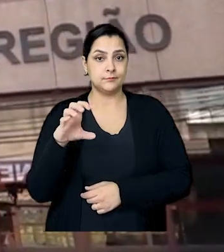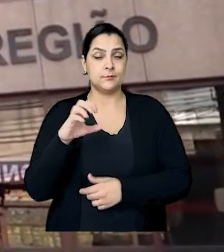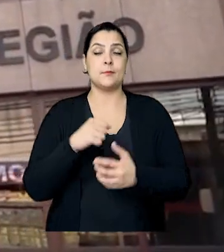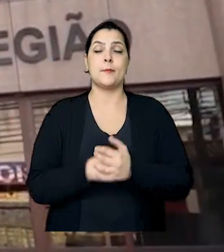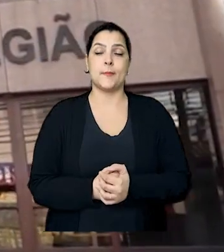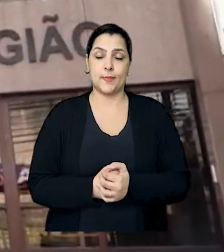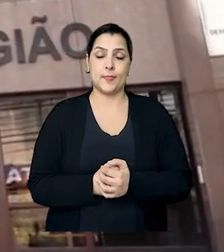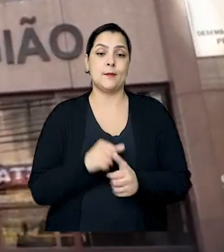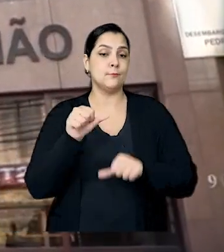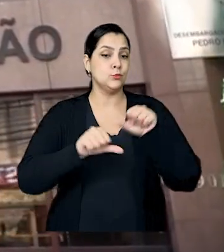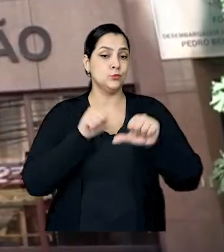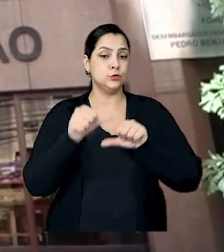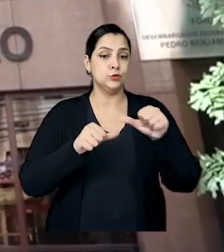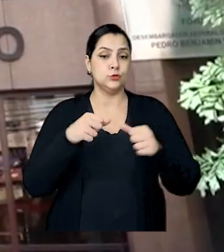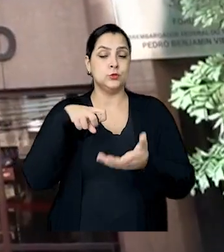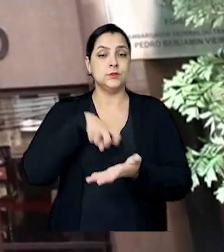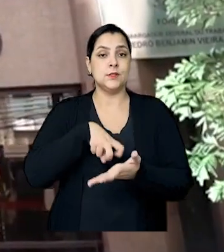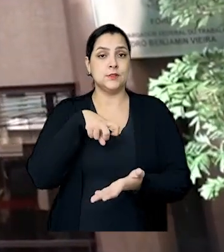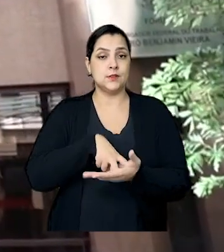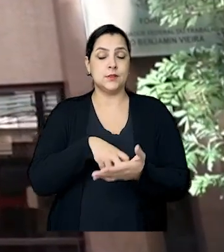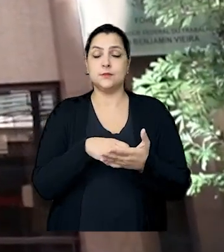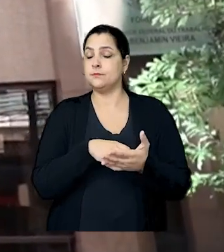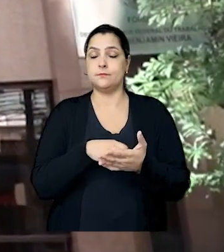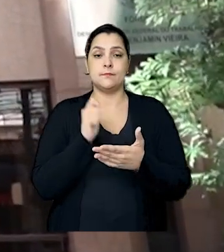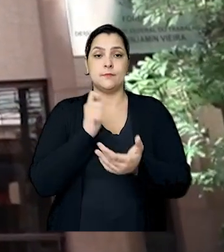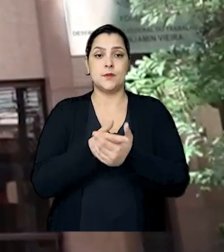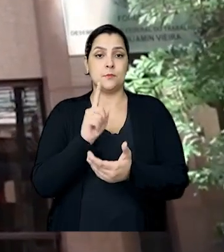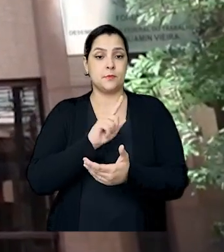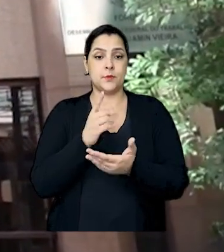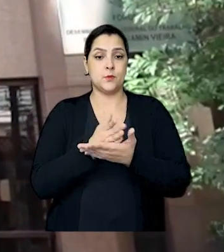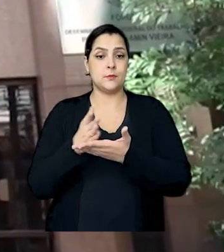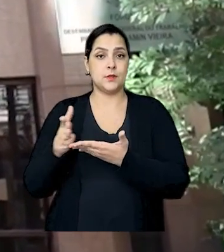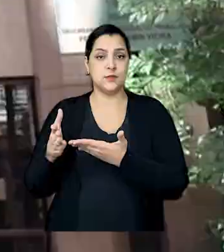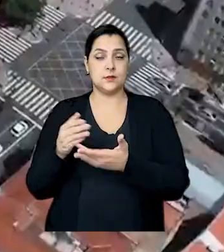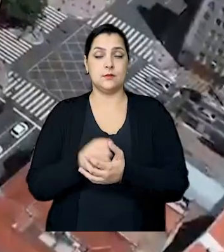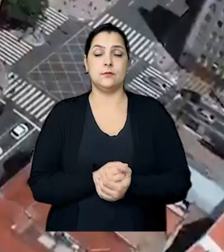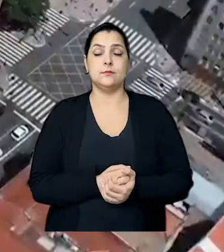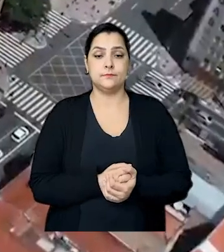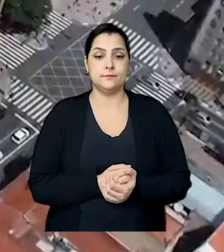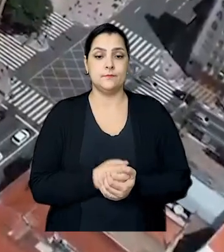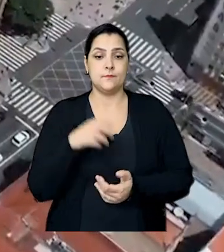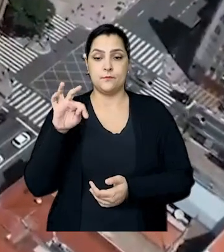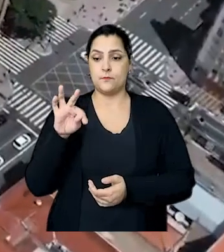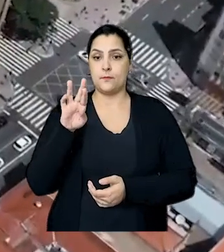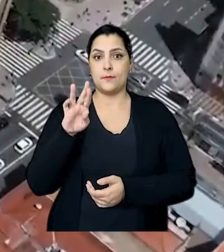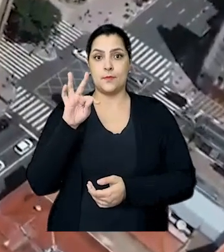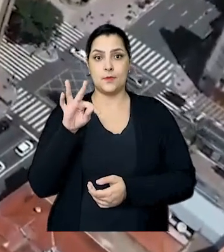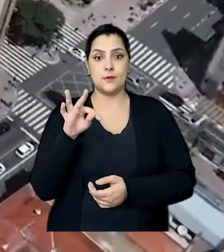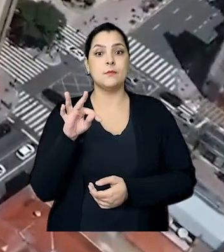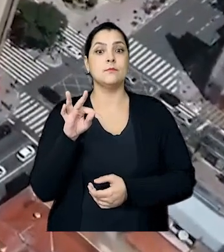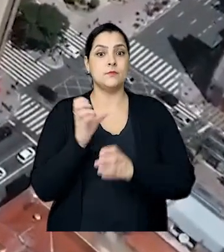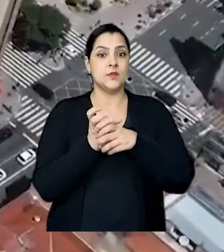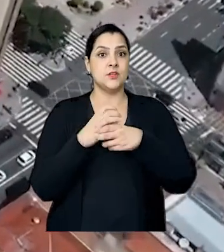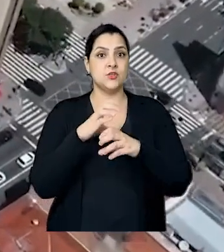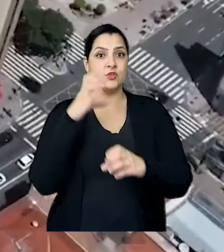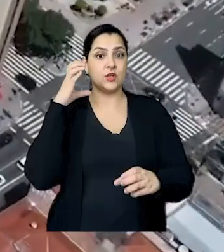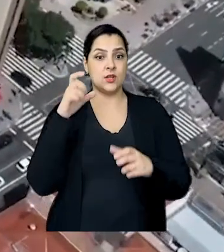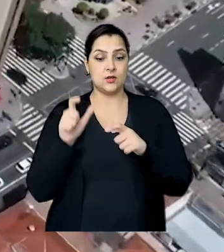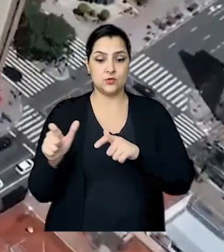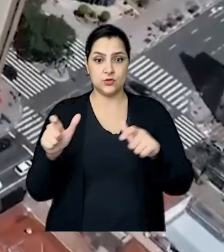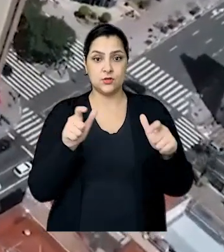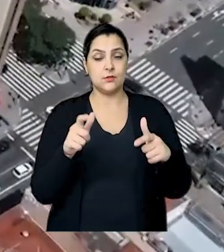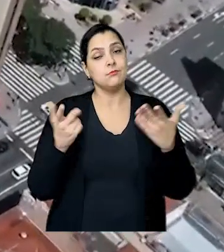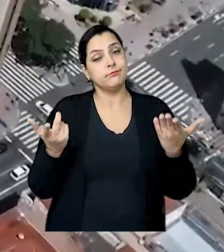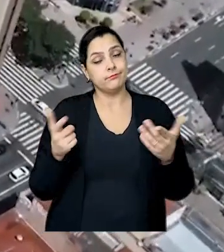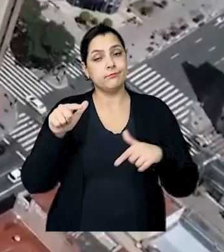Campinas São Paulo reformou a sentença de primeiro grau e afastou o pagamento da parcela de acordo com o Regional o cargo de engenheiro de